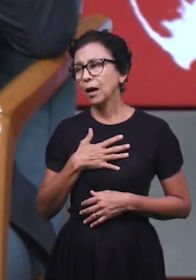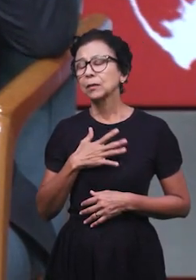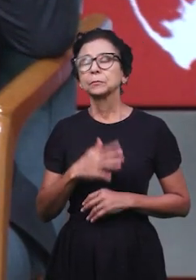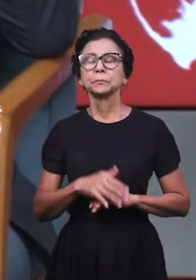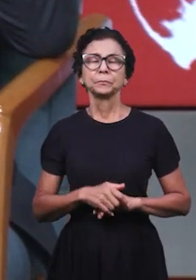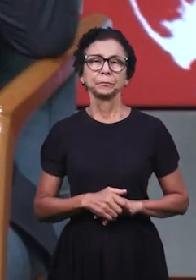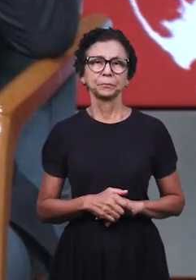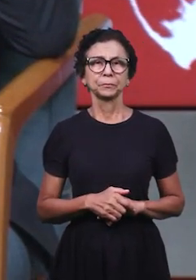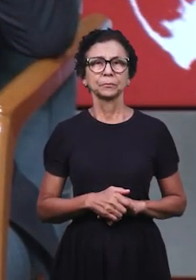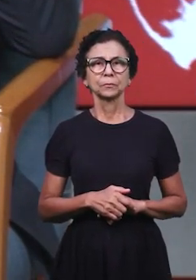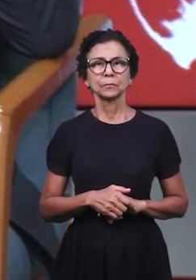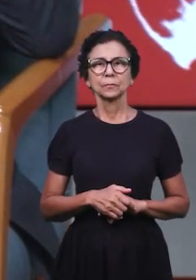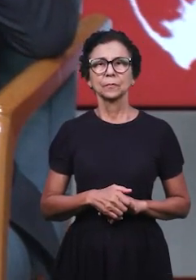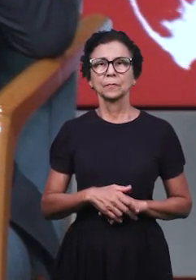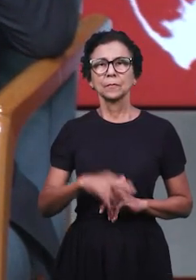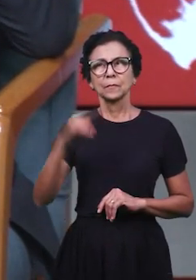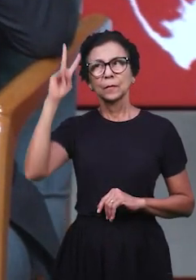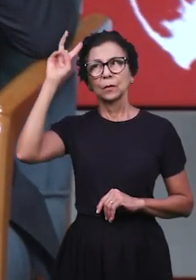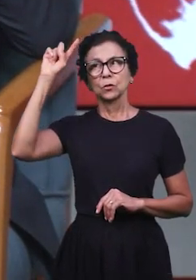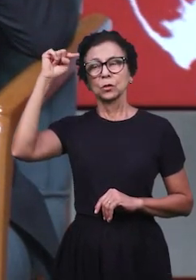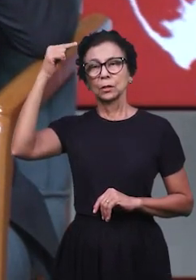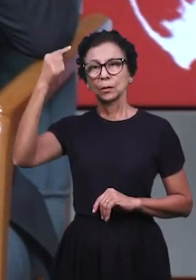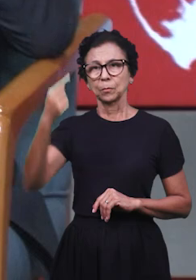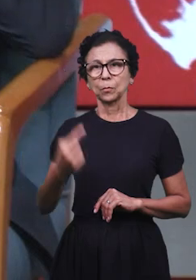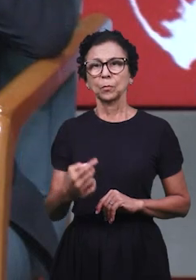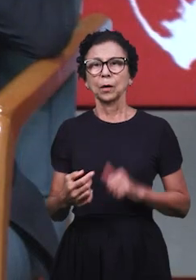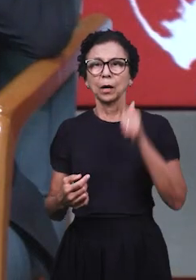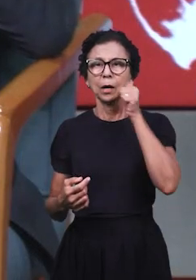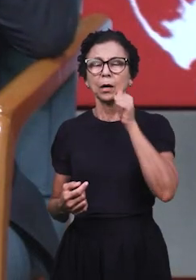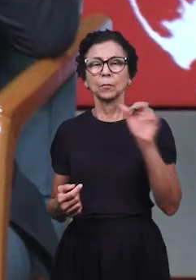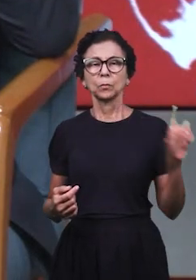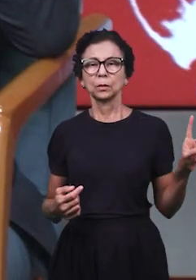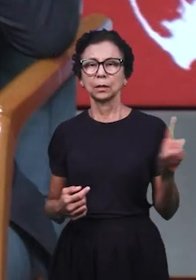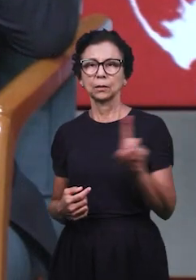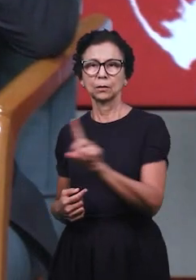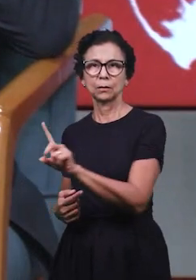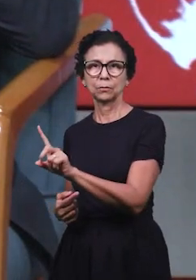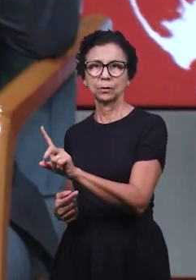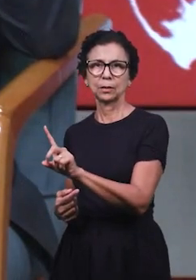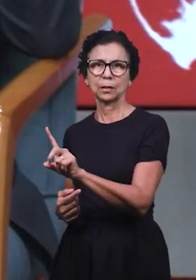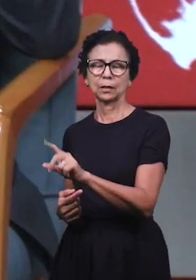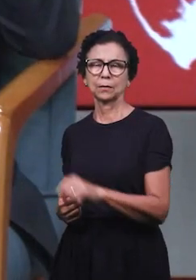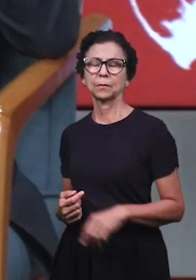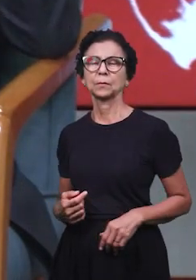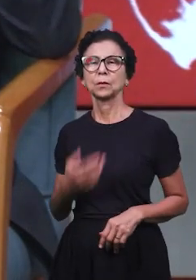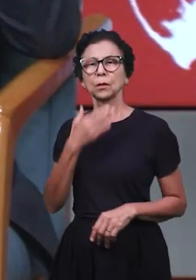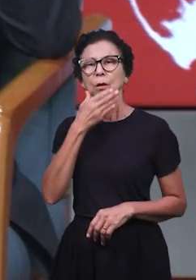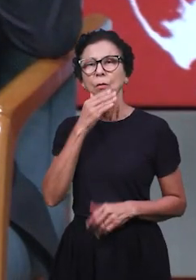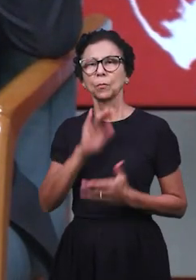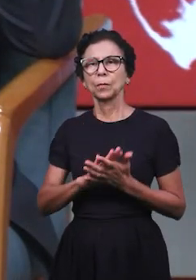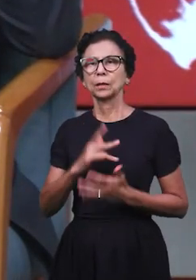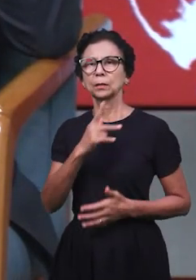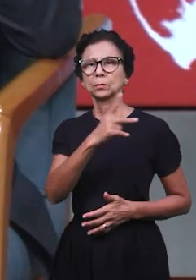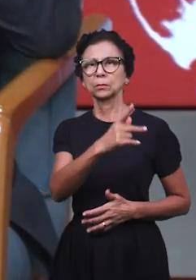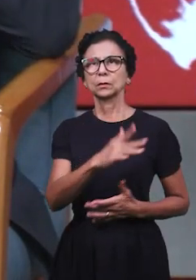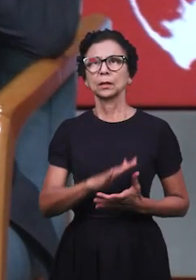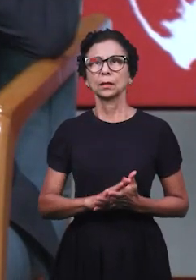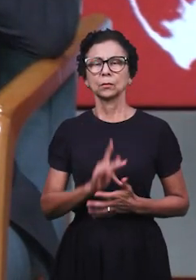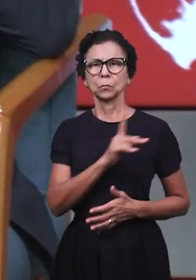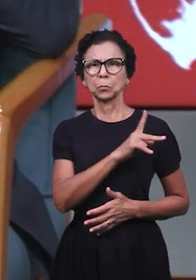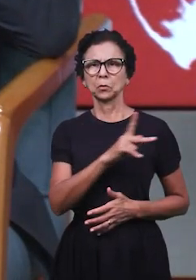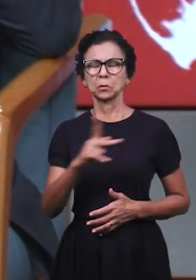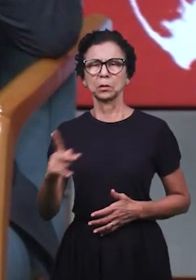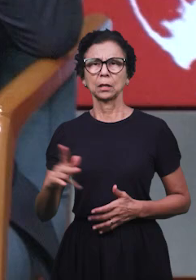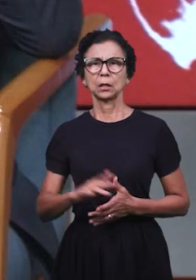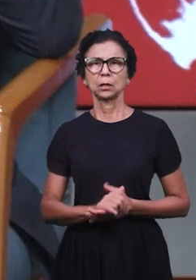dias depois, ela aparece lá no consultório. Amadeu, olha só, o marido dela era presidente de um conglomerado de bancos e